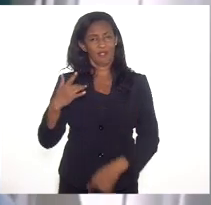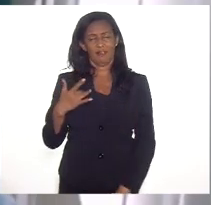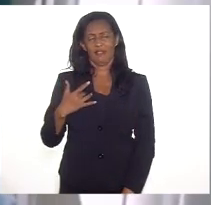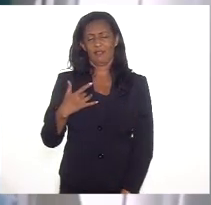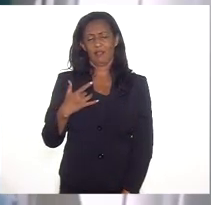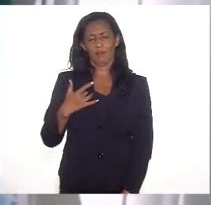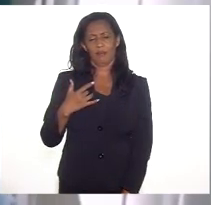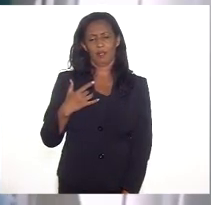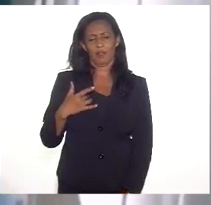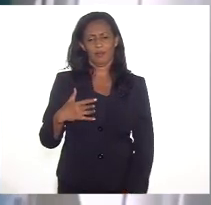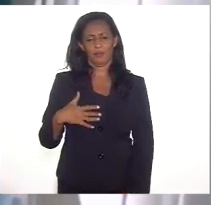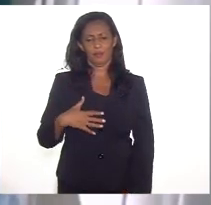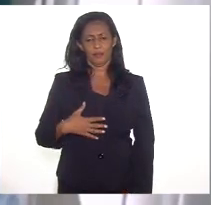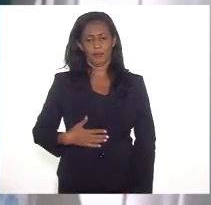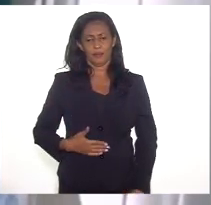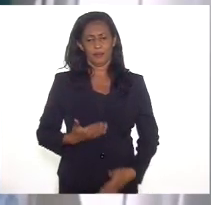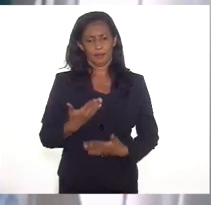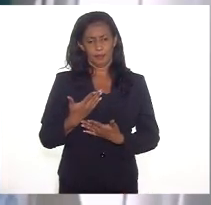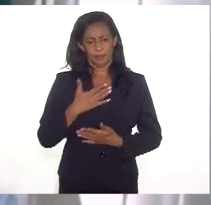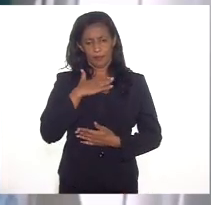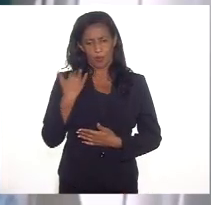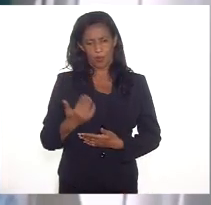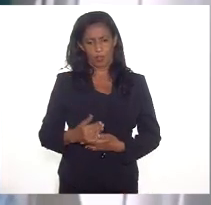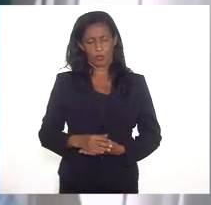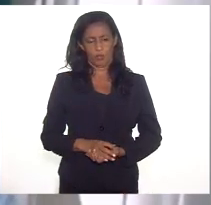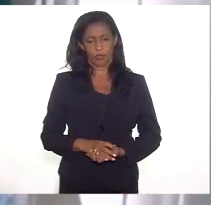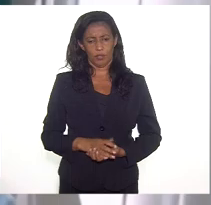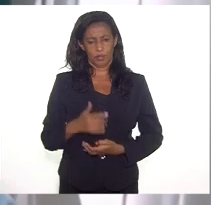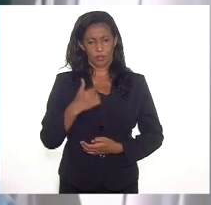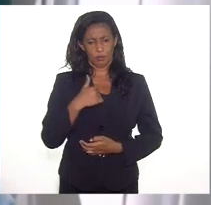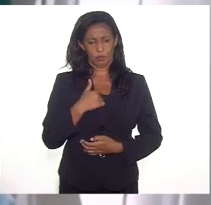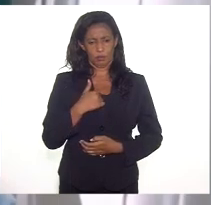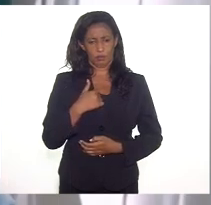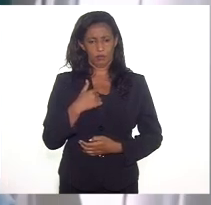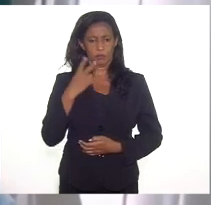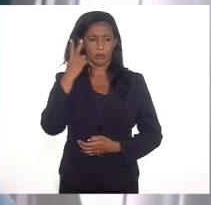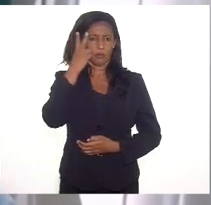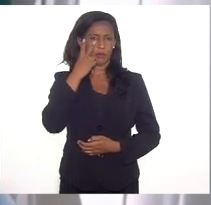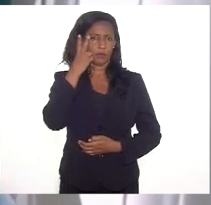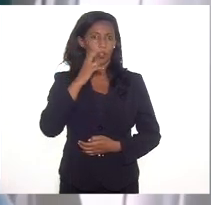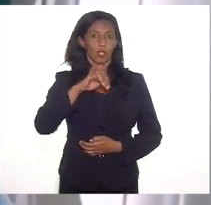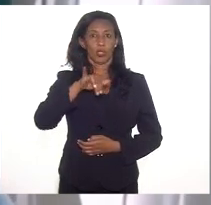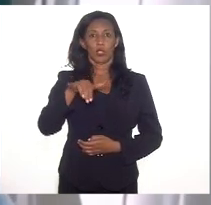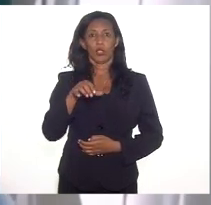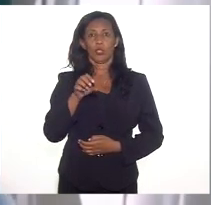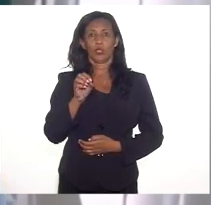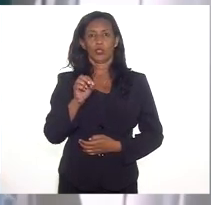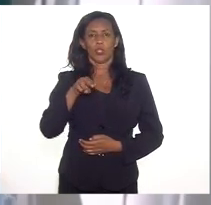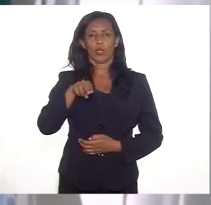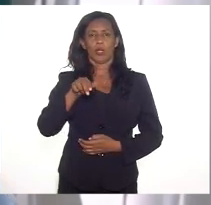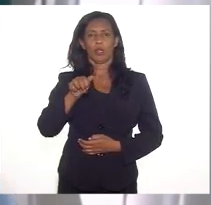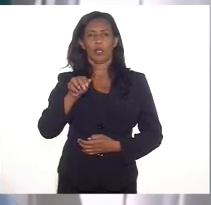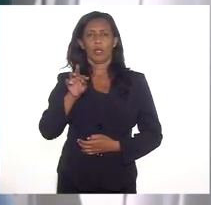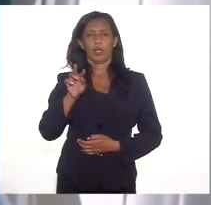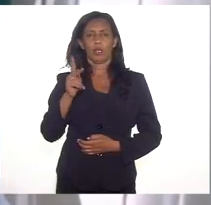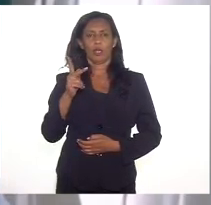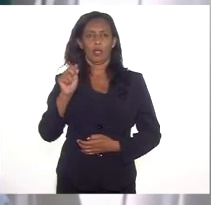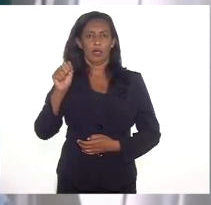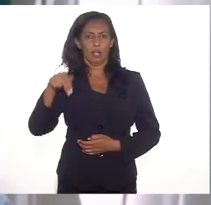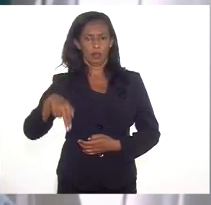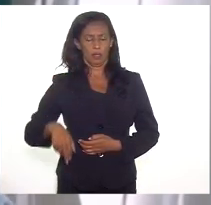perda, eu e o vereador Jonathan Anjos, do PDT de